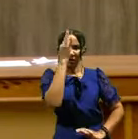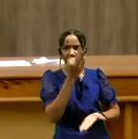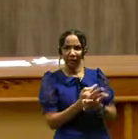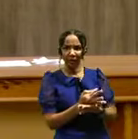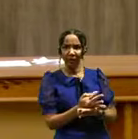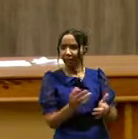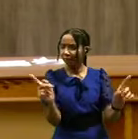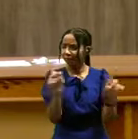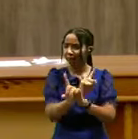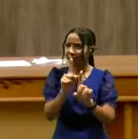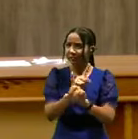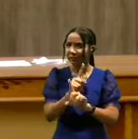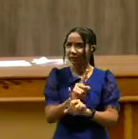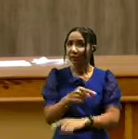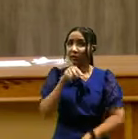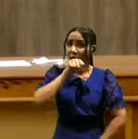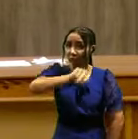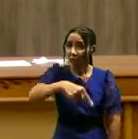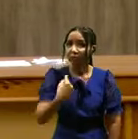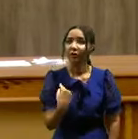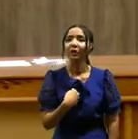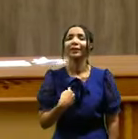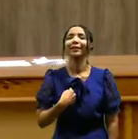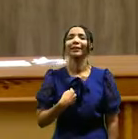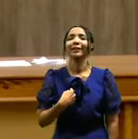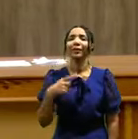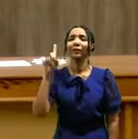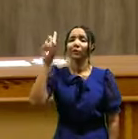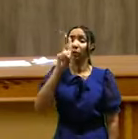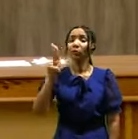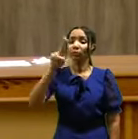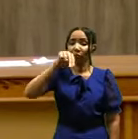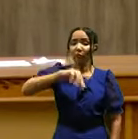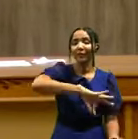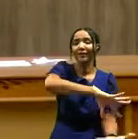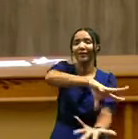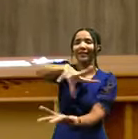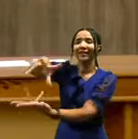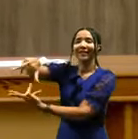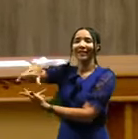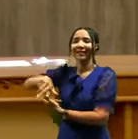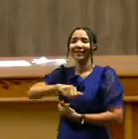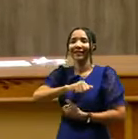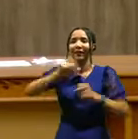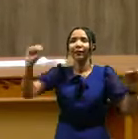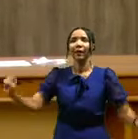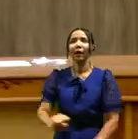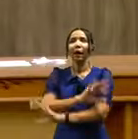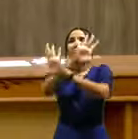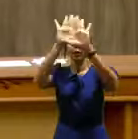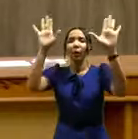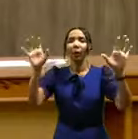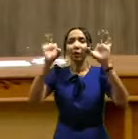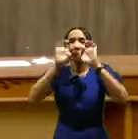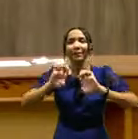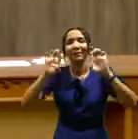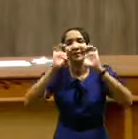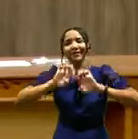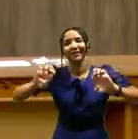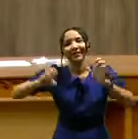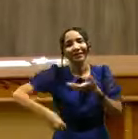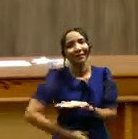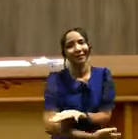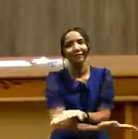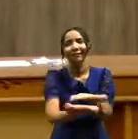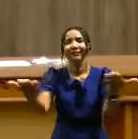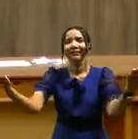luz você é um instrumento de Deus na Terra quem glorifica o nome de Jesus aonde está a primeira pessoa que quer aceitar a